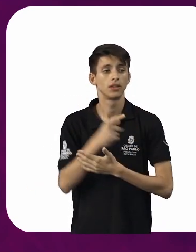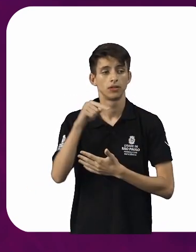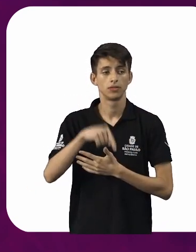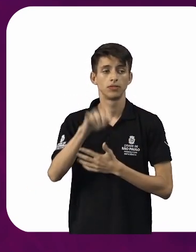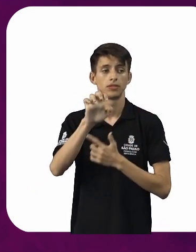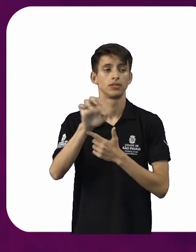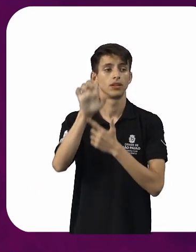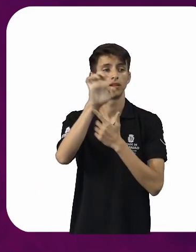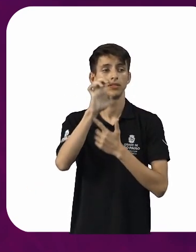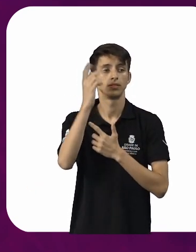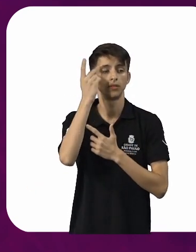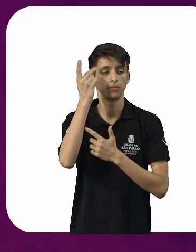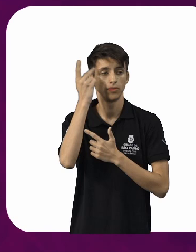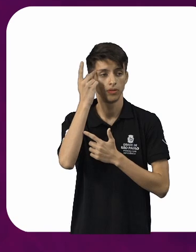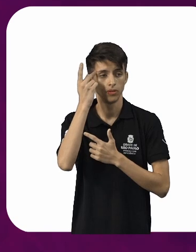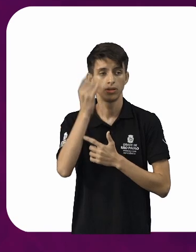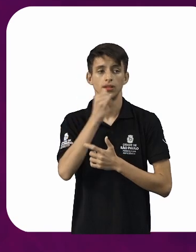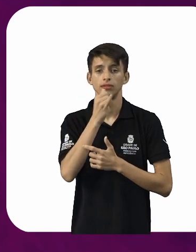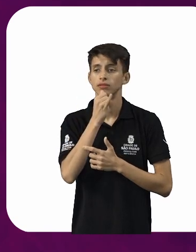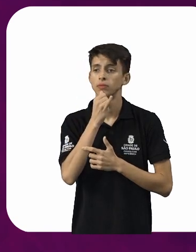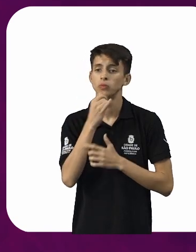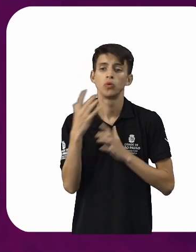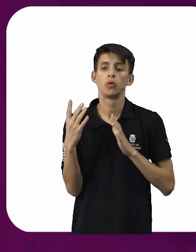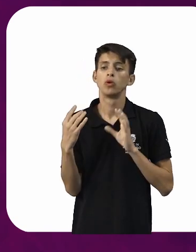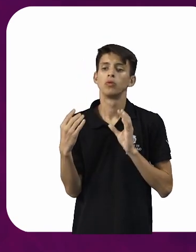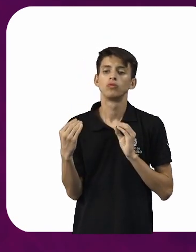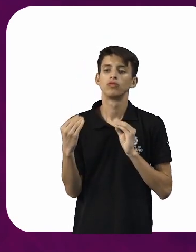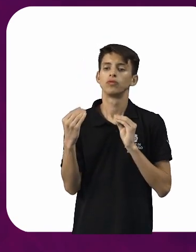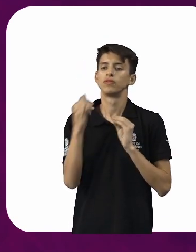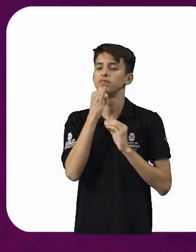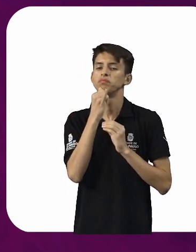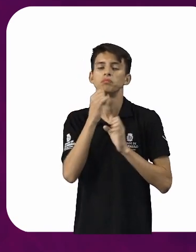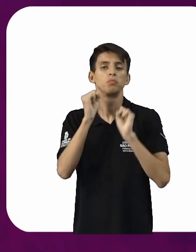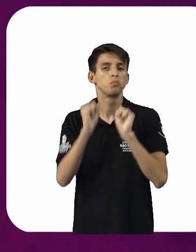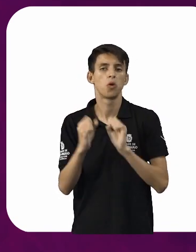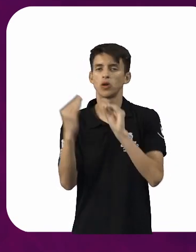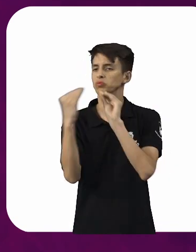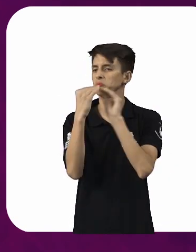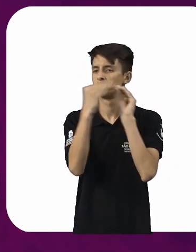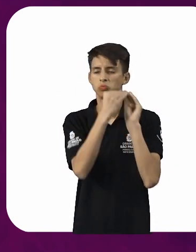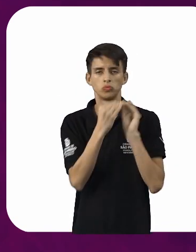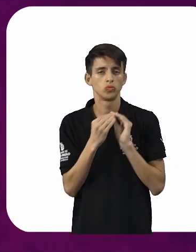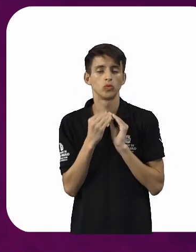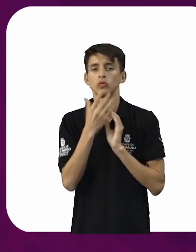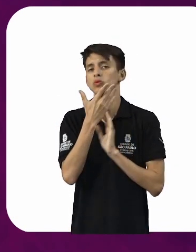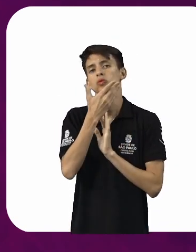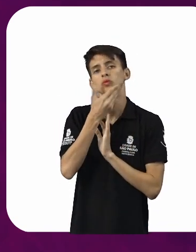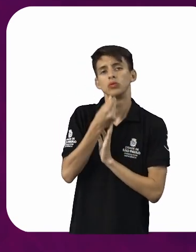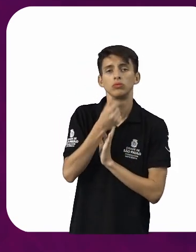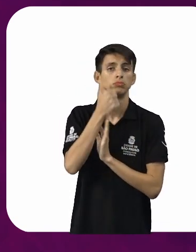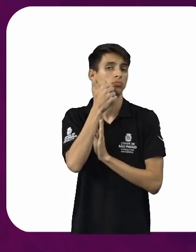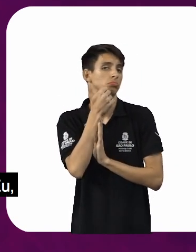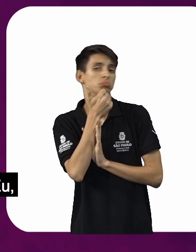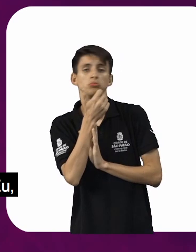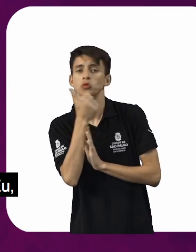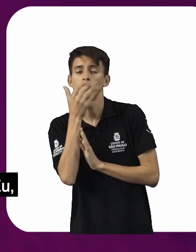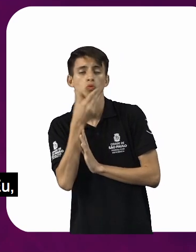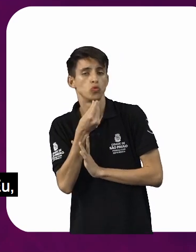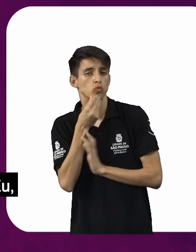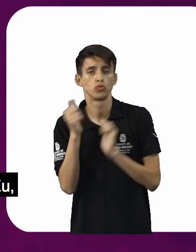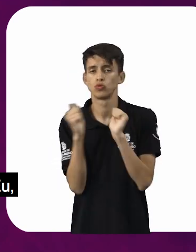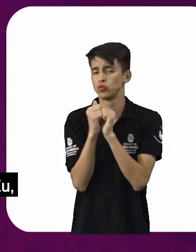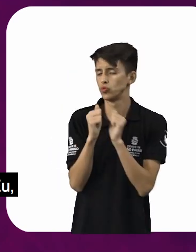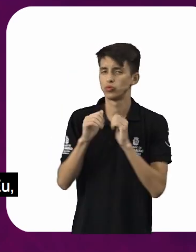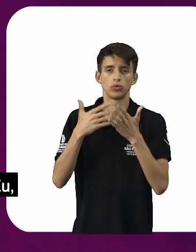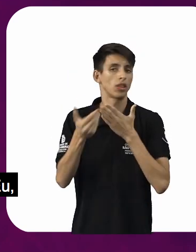São Paulo, discriminar a livre manifestação do afeto. Vírgula, nos mesmos termos que você aceita, tolera de casais heteroafetivos,